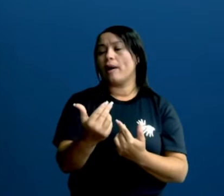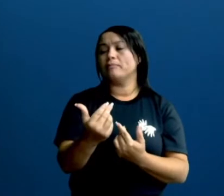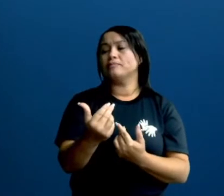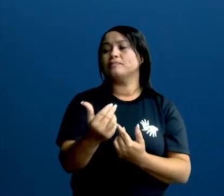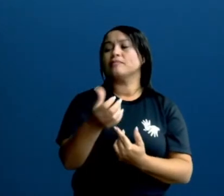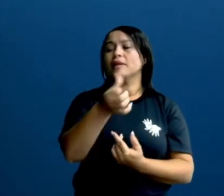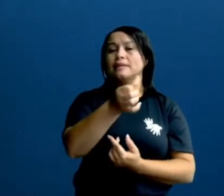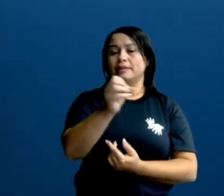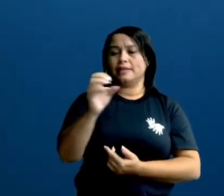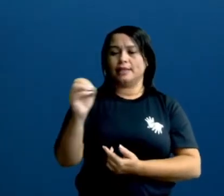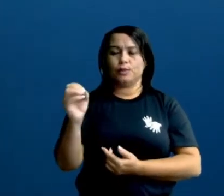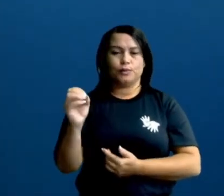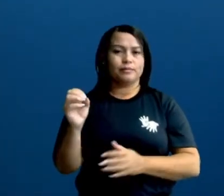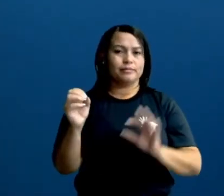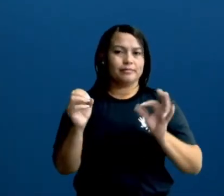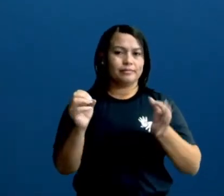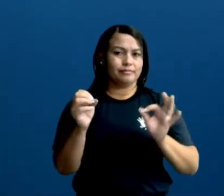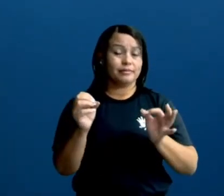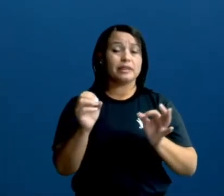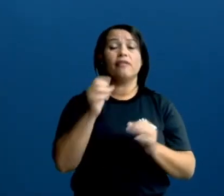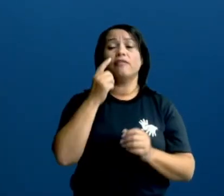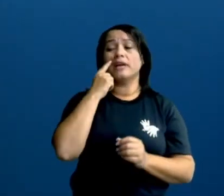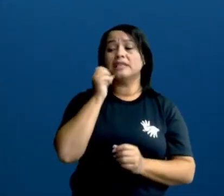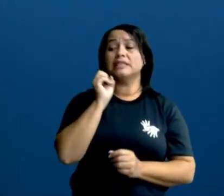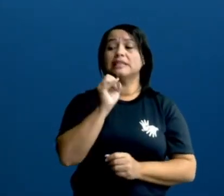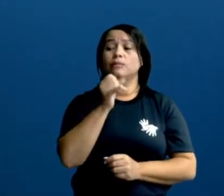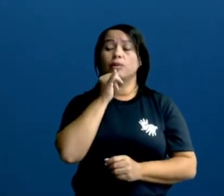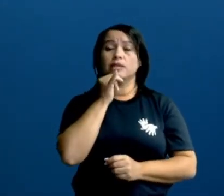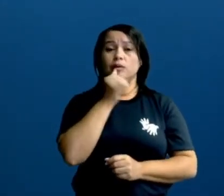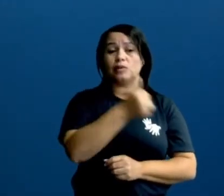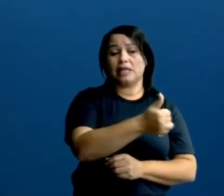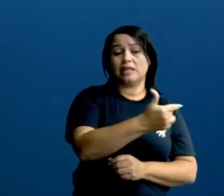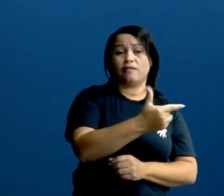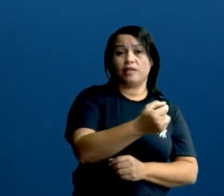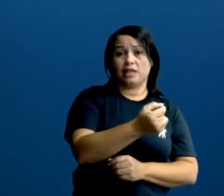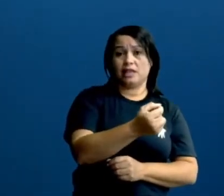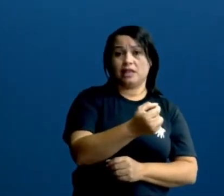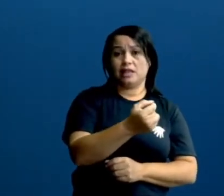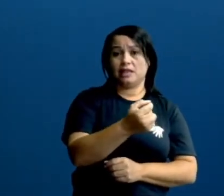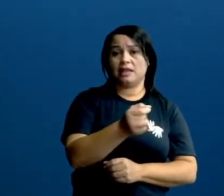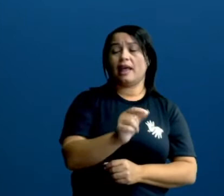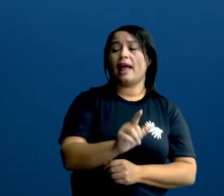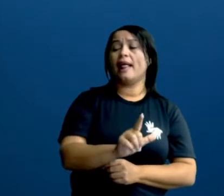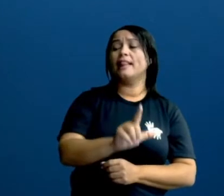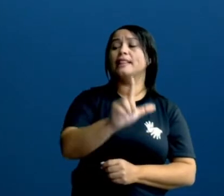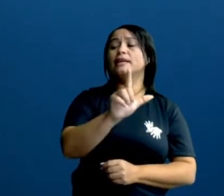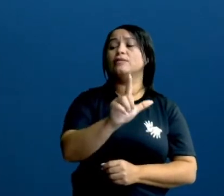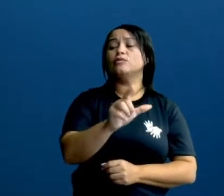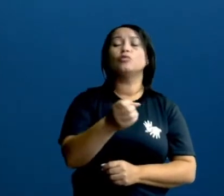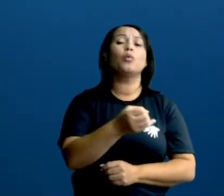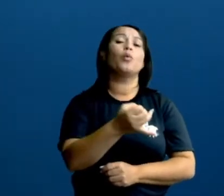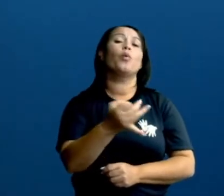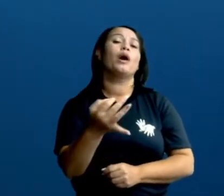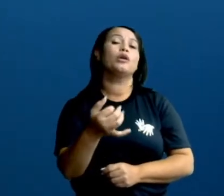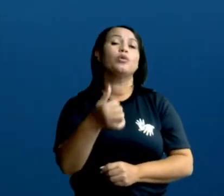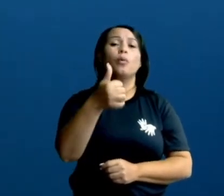A 600. Se ele gastou 120 litros, então ele gastou